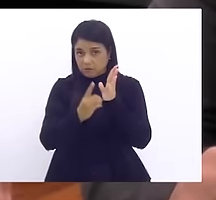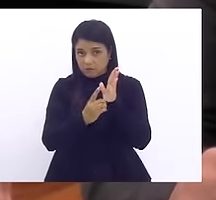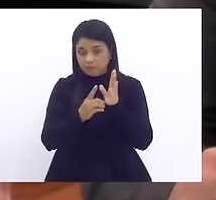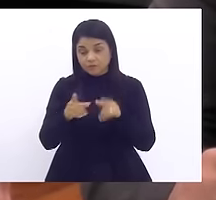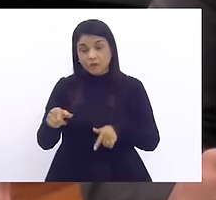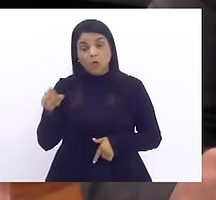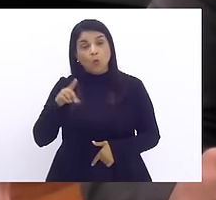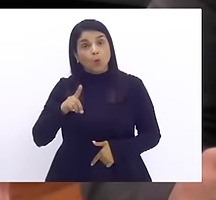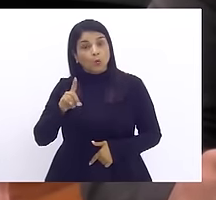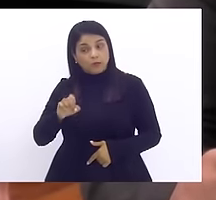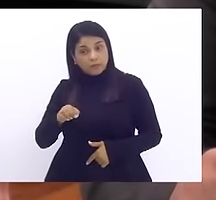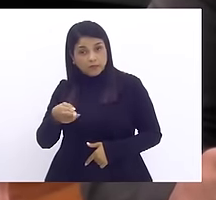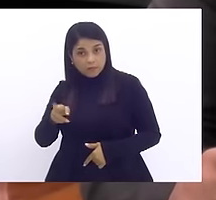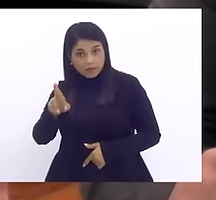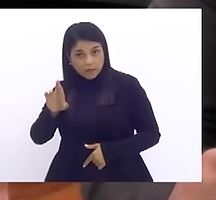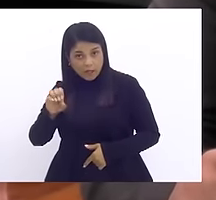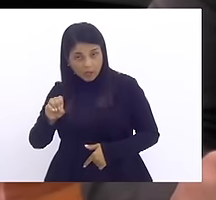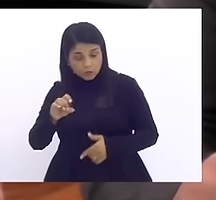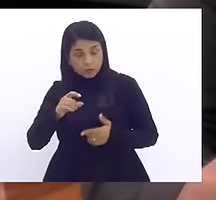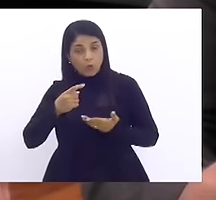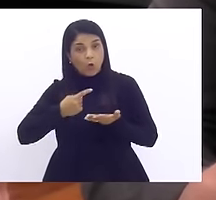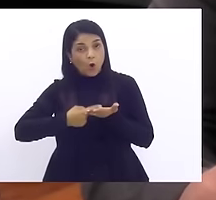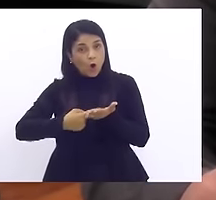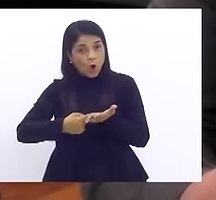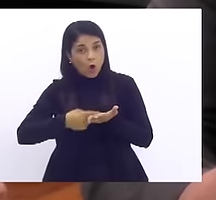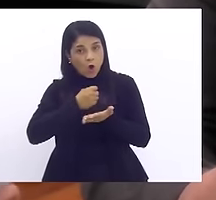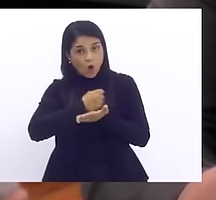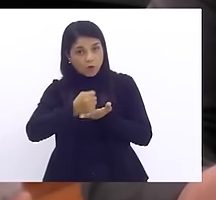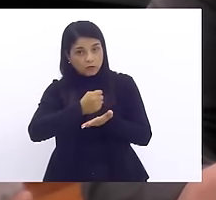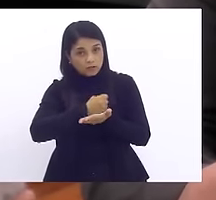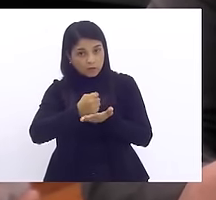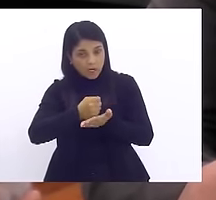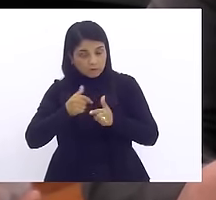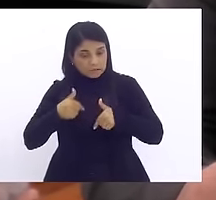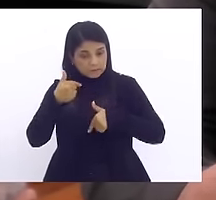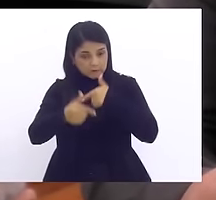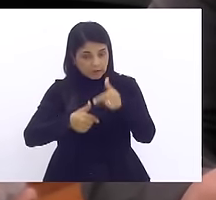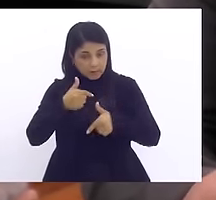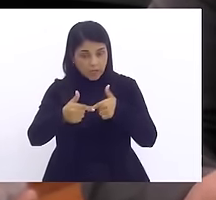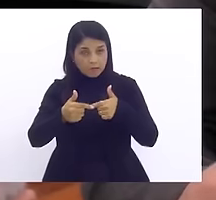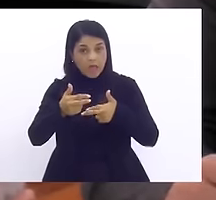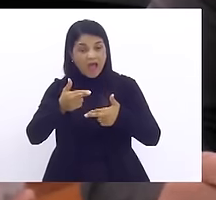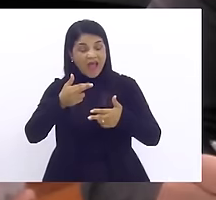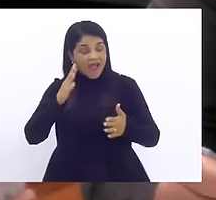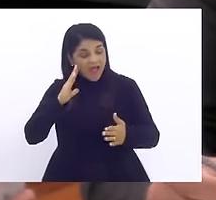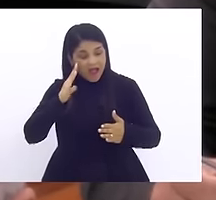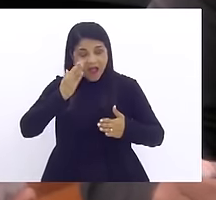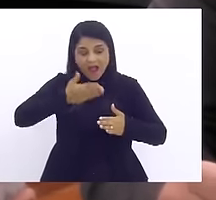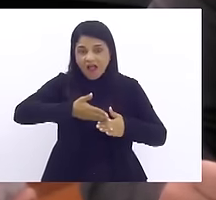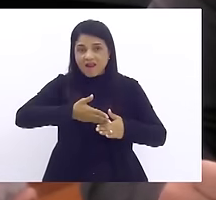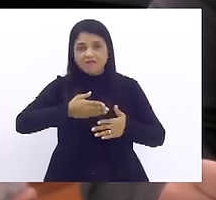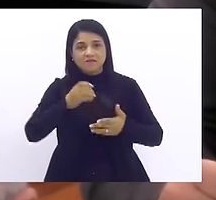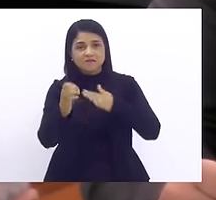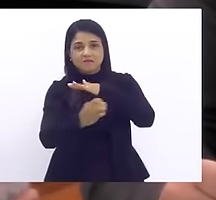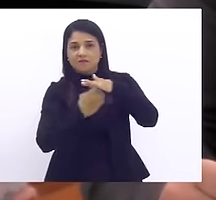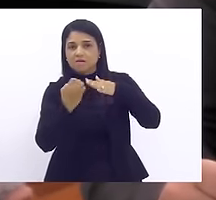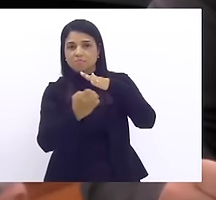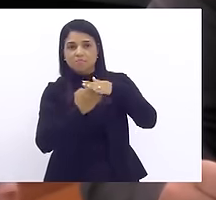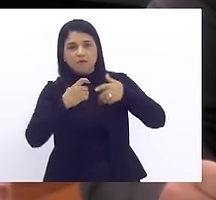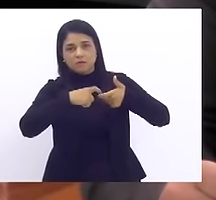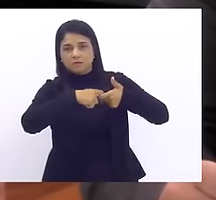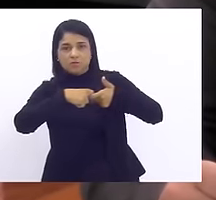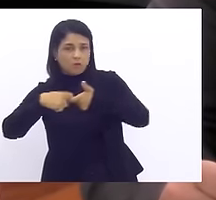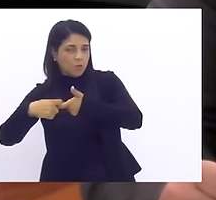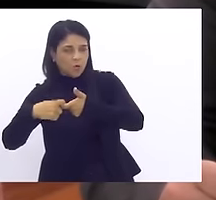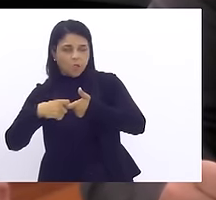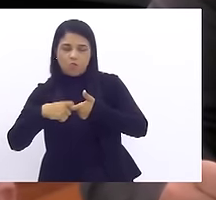reboque quem faz é dentro ele tem o contrato de prestação de serviços Masto não tem a relação Direta com a empresa que presta o serviço de